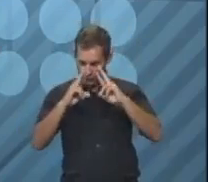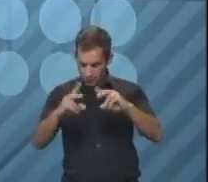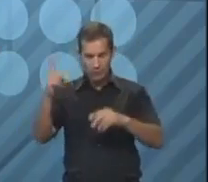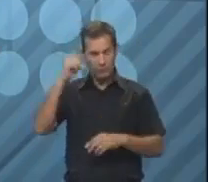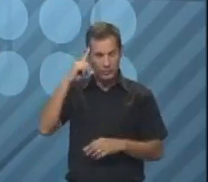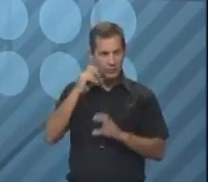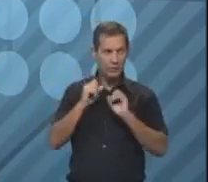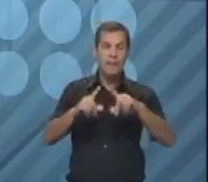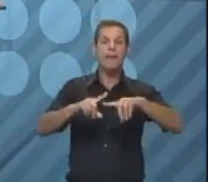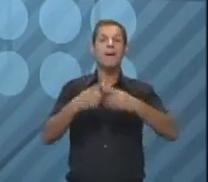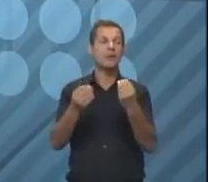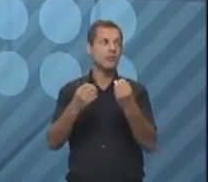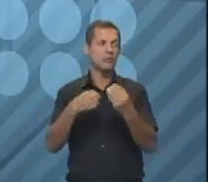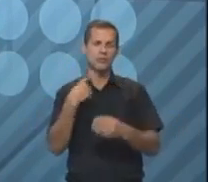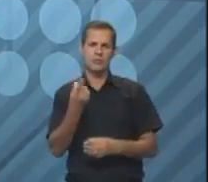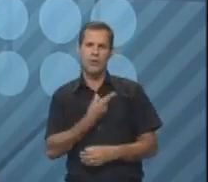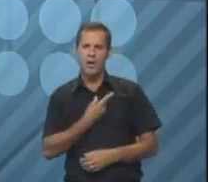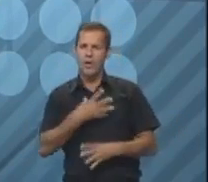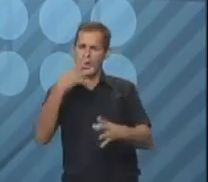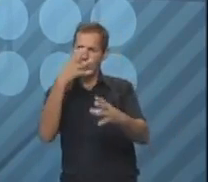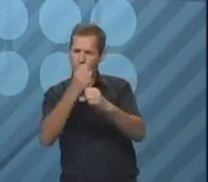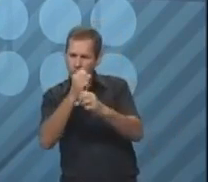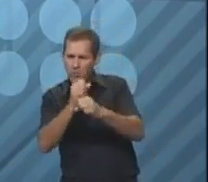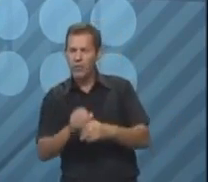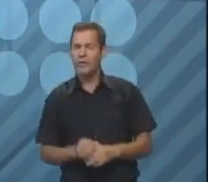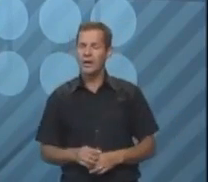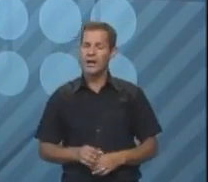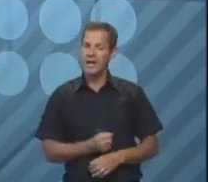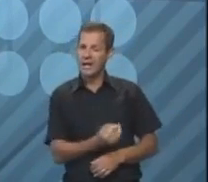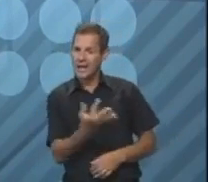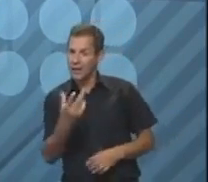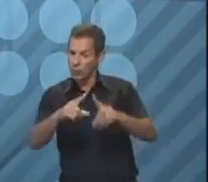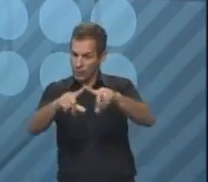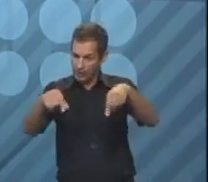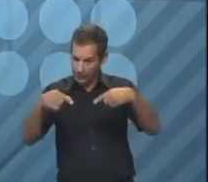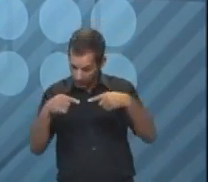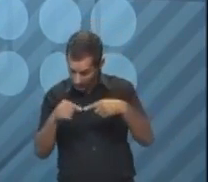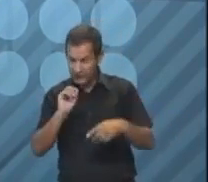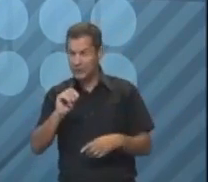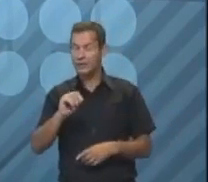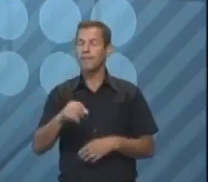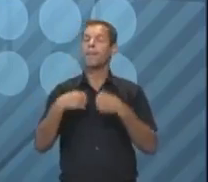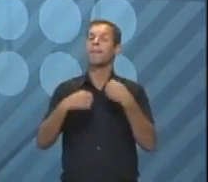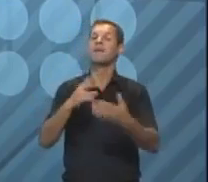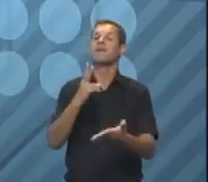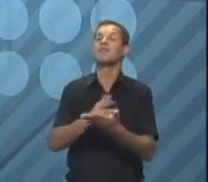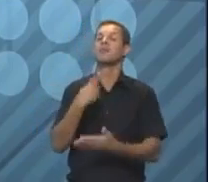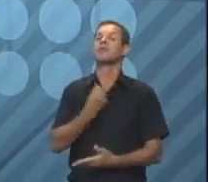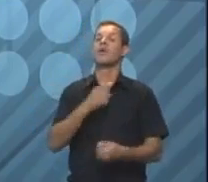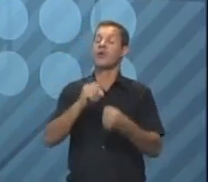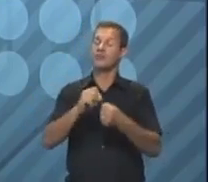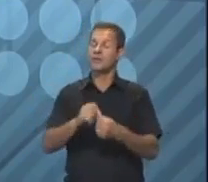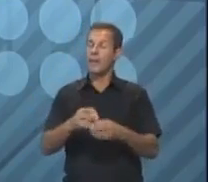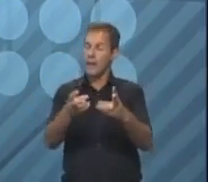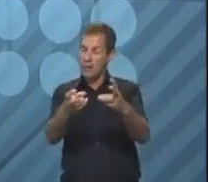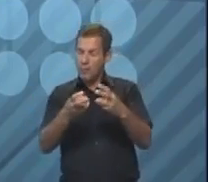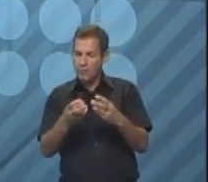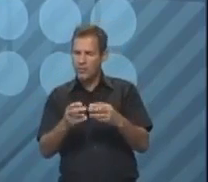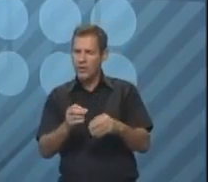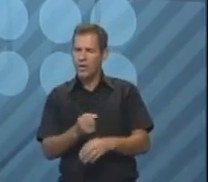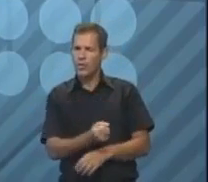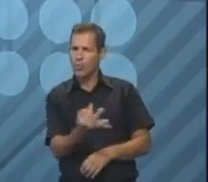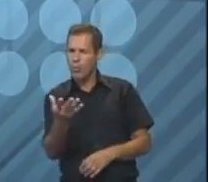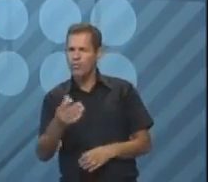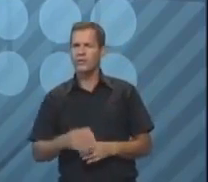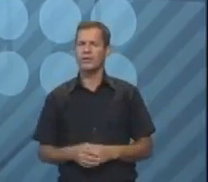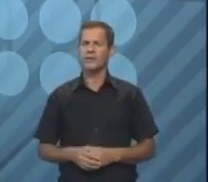no dia a dia. Mas como que a gente, né, vai calcular o volume dessa região? O que será necessário a gente fazer, então, para descobrir qual que é o